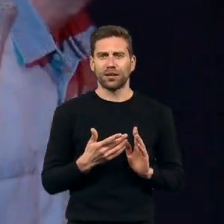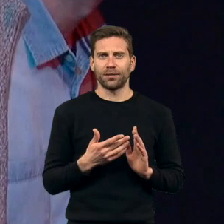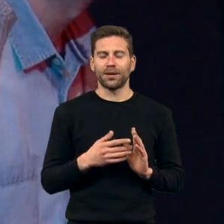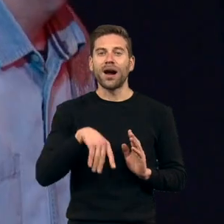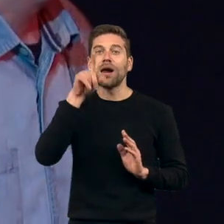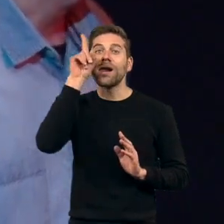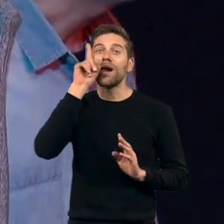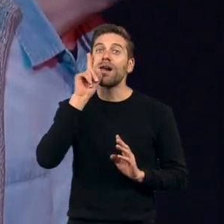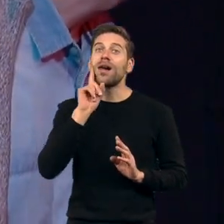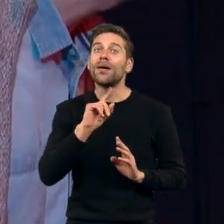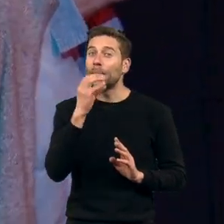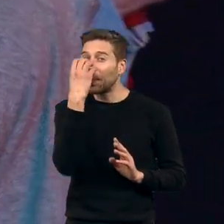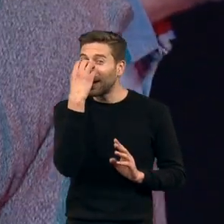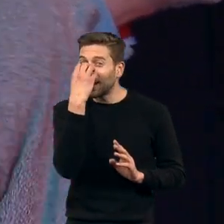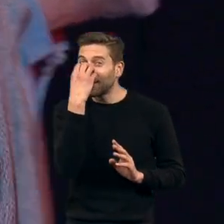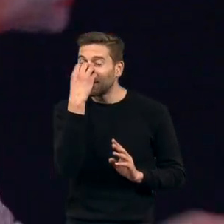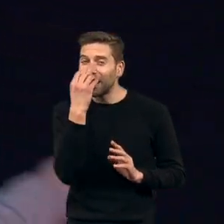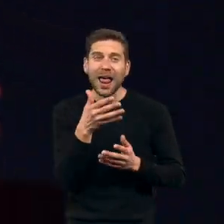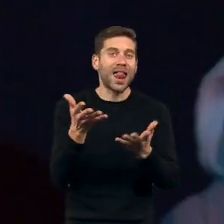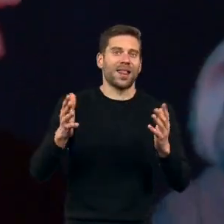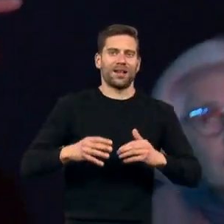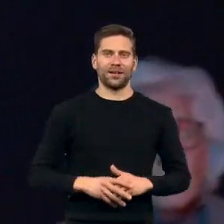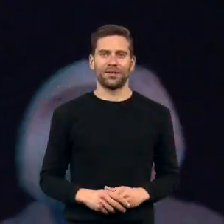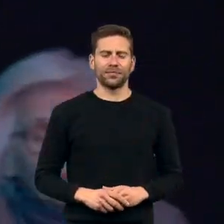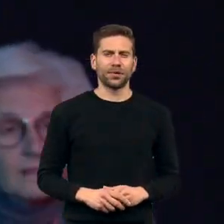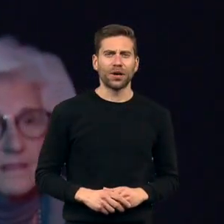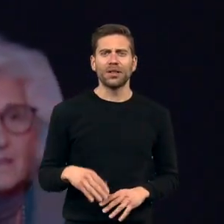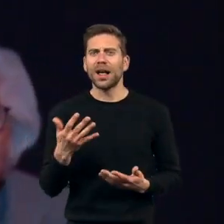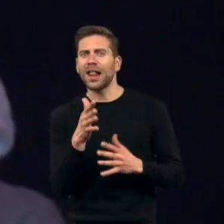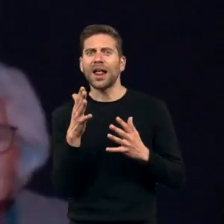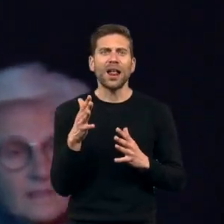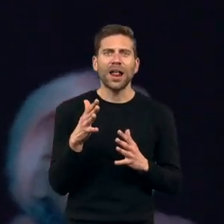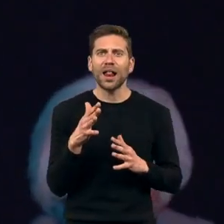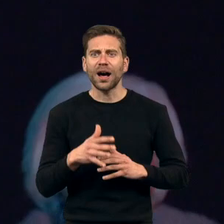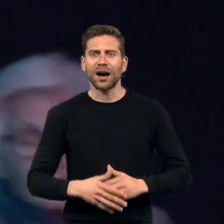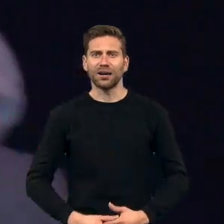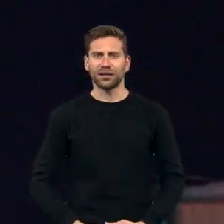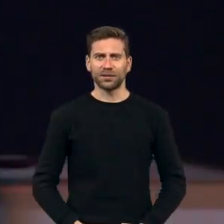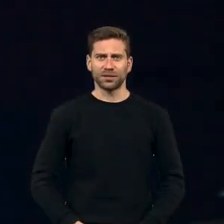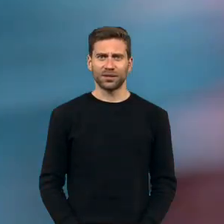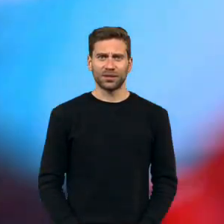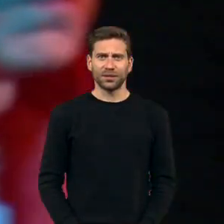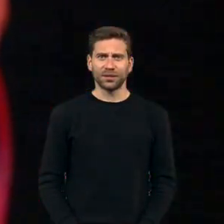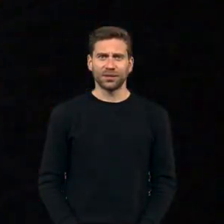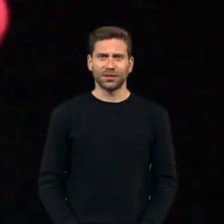Mulher palhaço, a Maristela! Onde está ela?